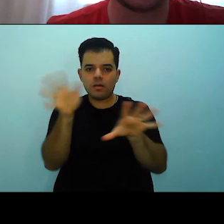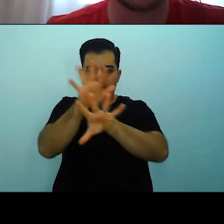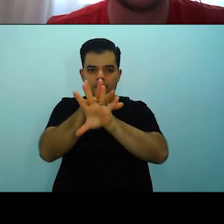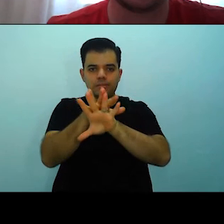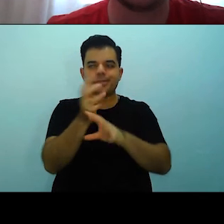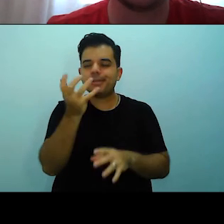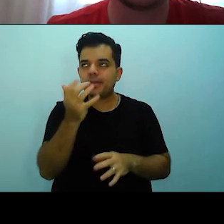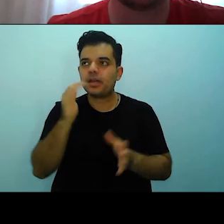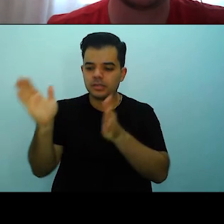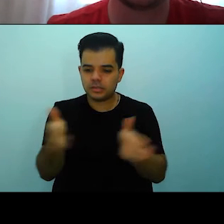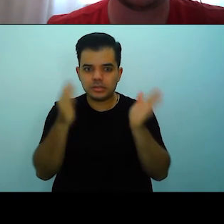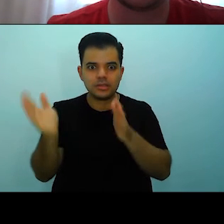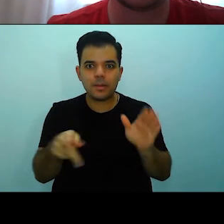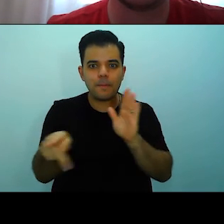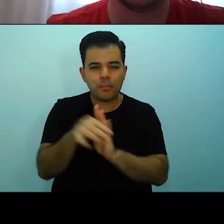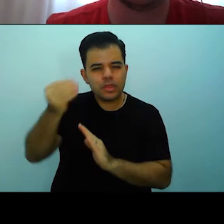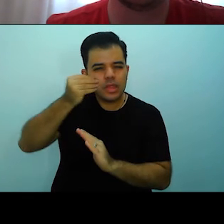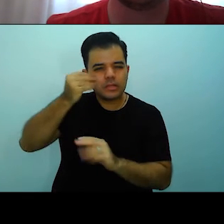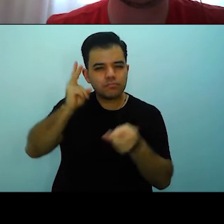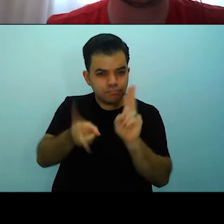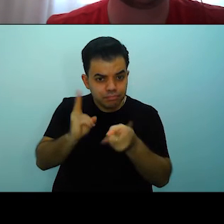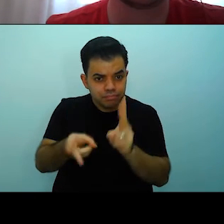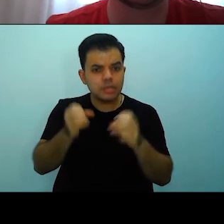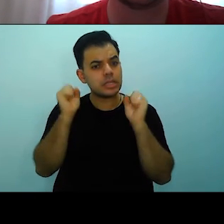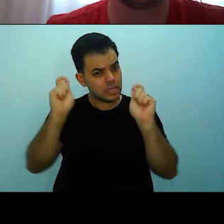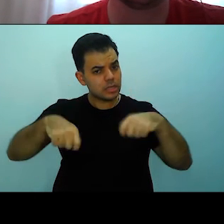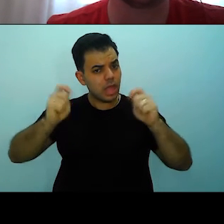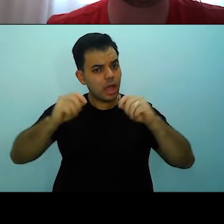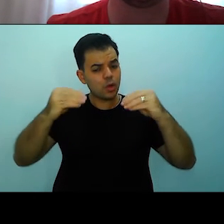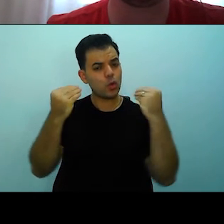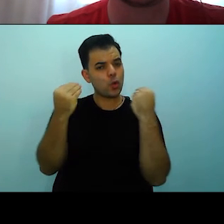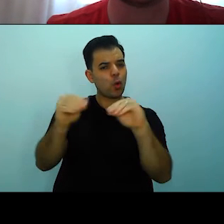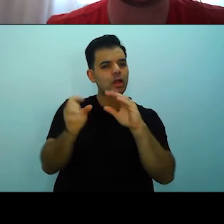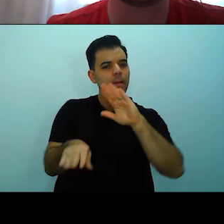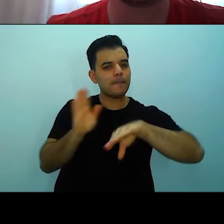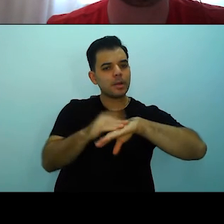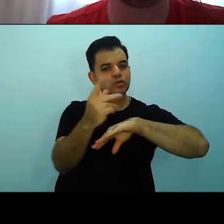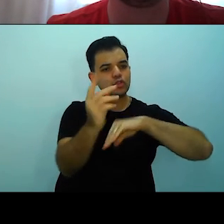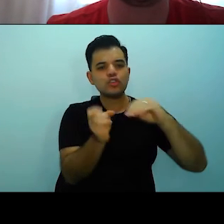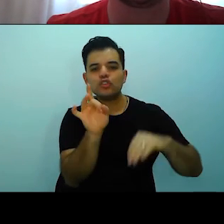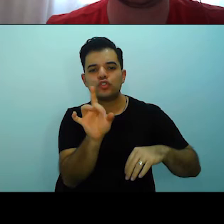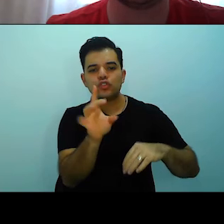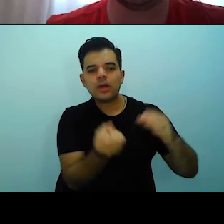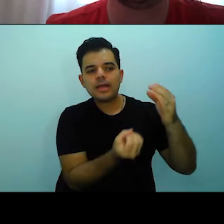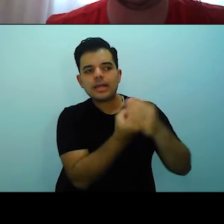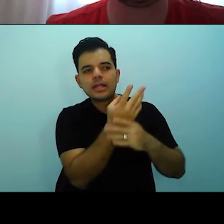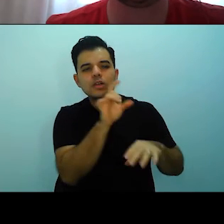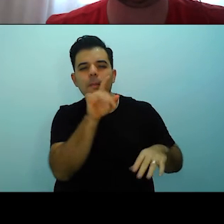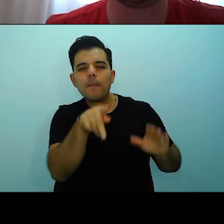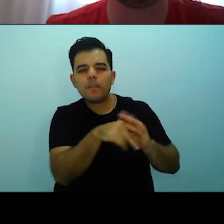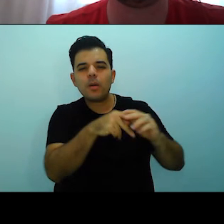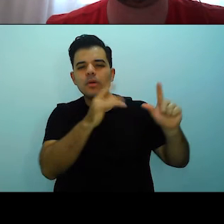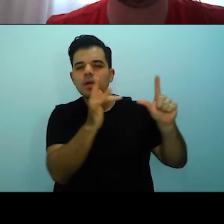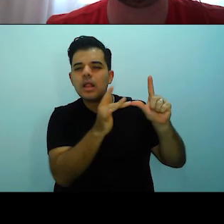esteira de testes contínuos, você pode colocar e você só precisa criar um robozinho para setar os links lá